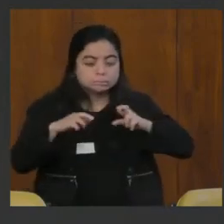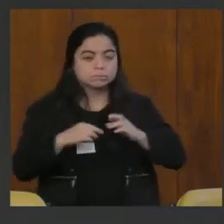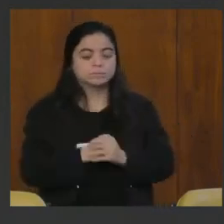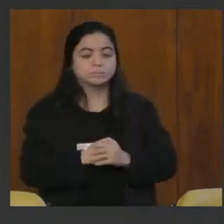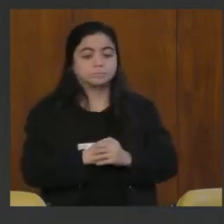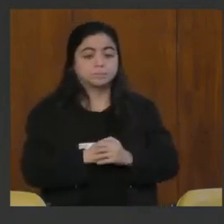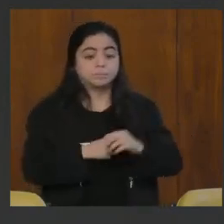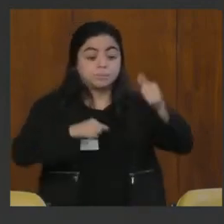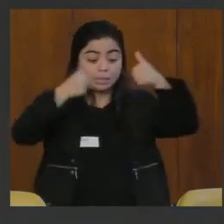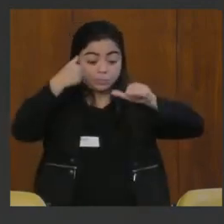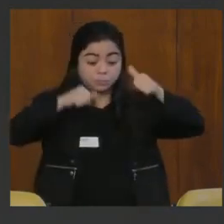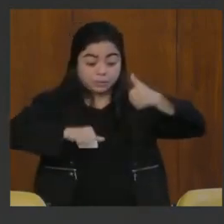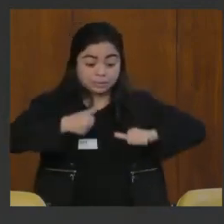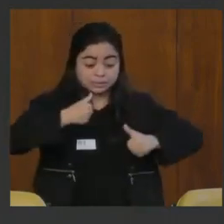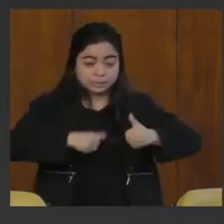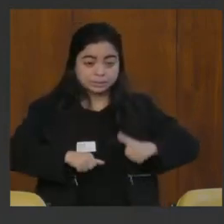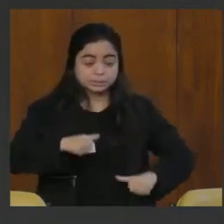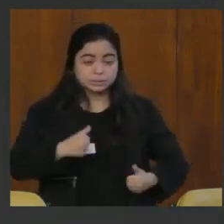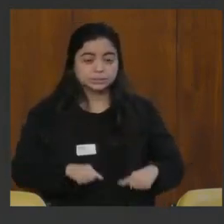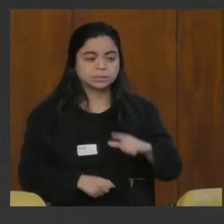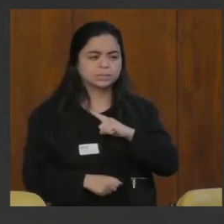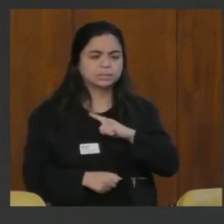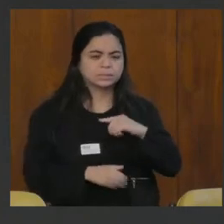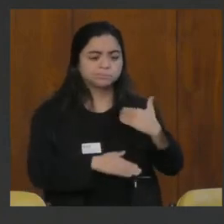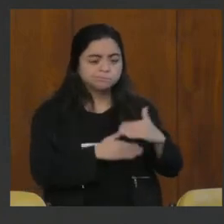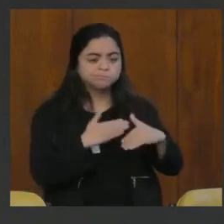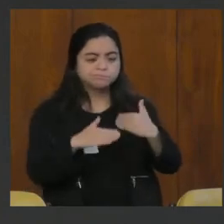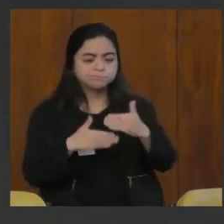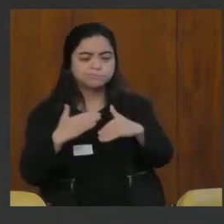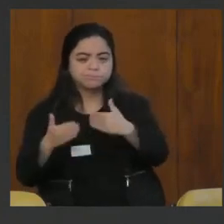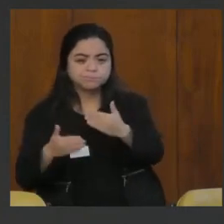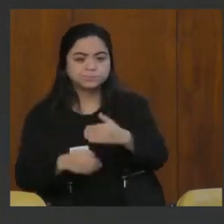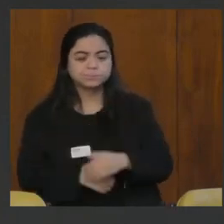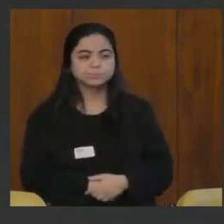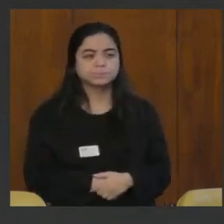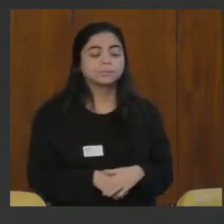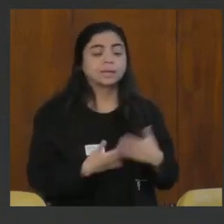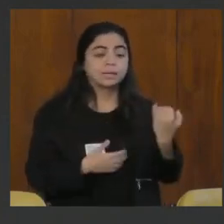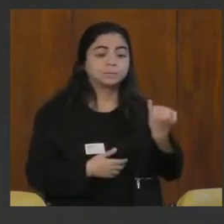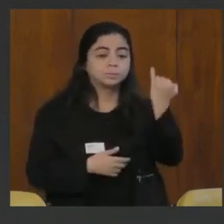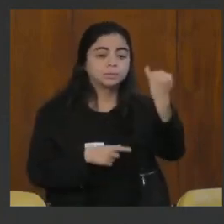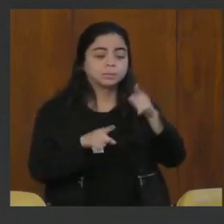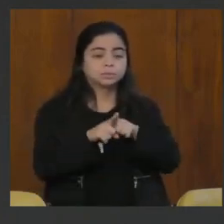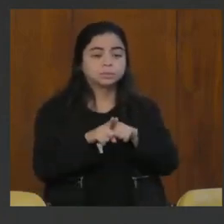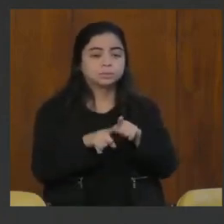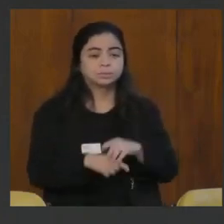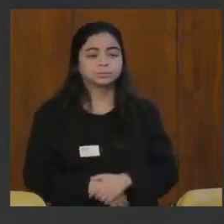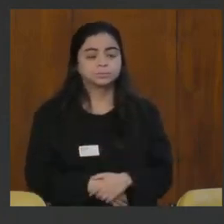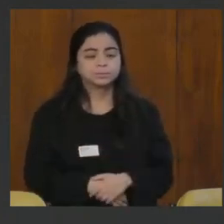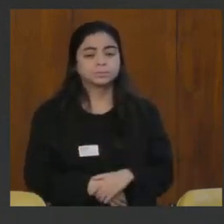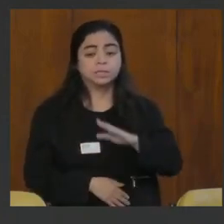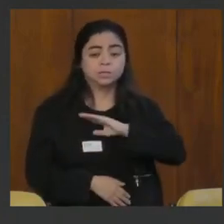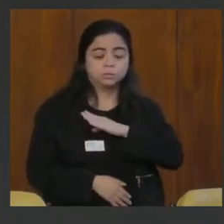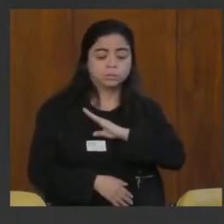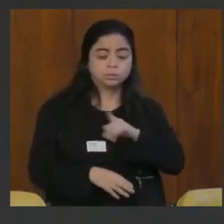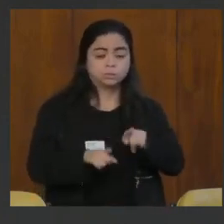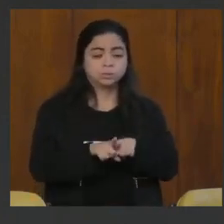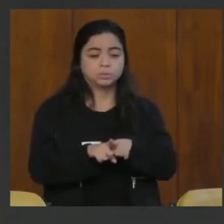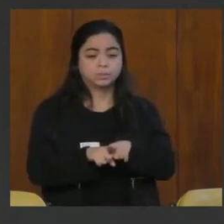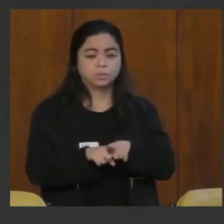até hoje. Você tem um ritmo para examinar as crianças. E isso é muito importante. E a ausculta cardíaca? Eu sempre falo